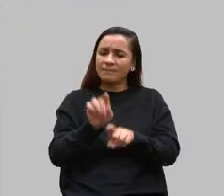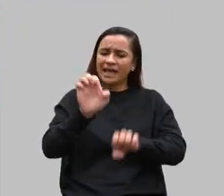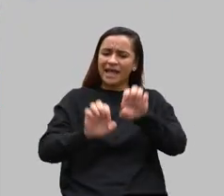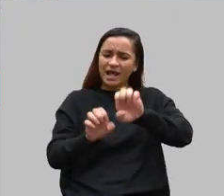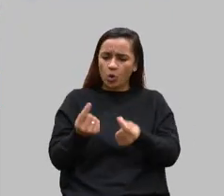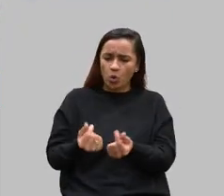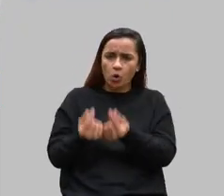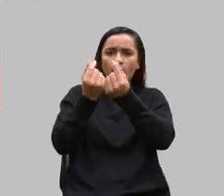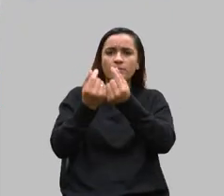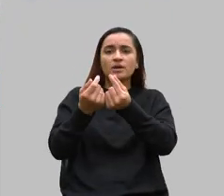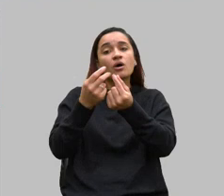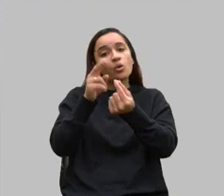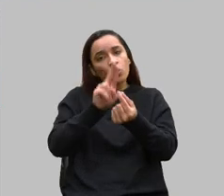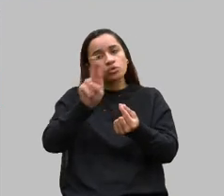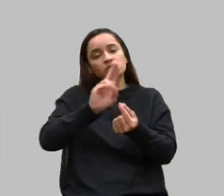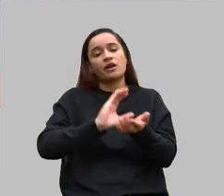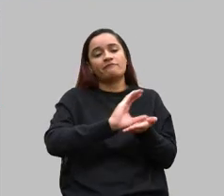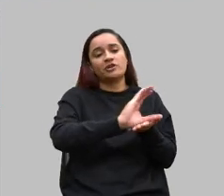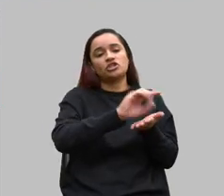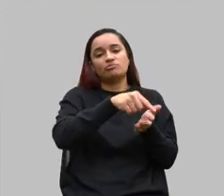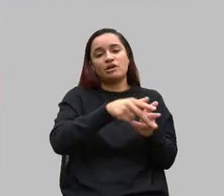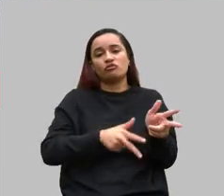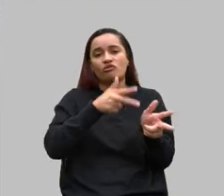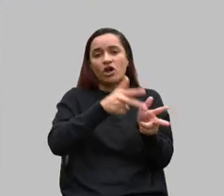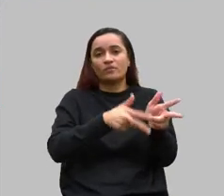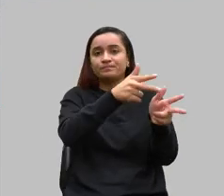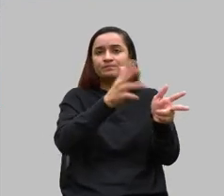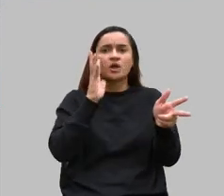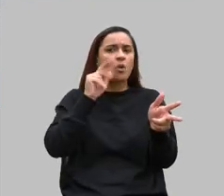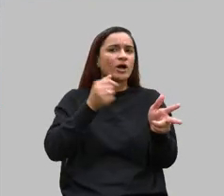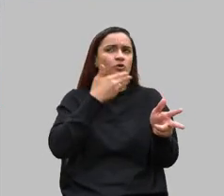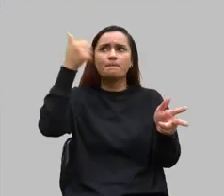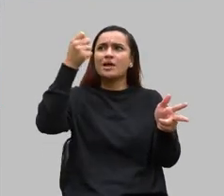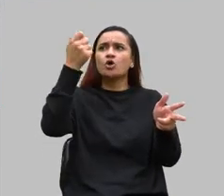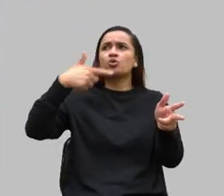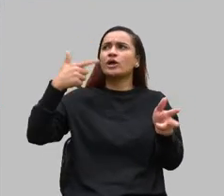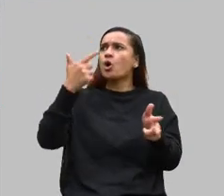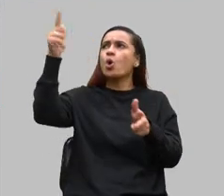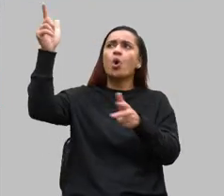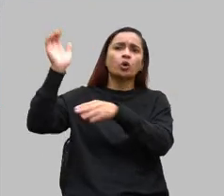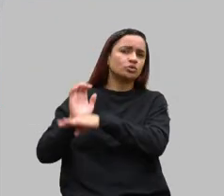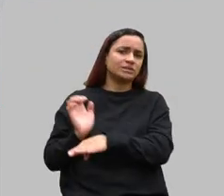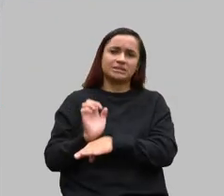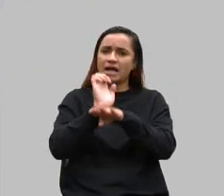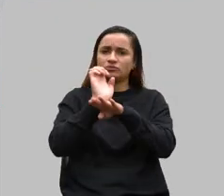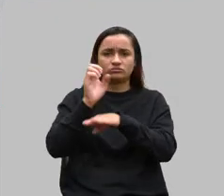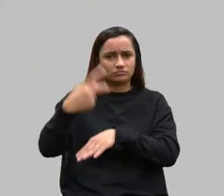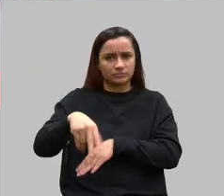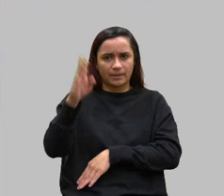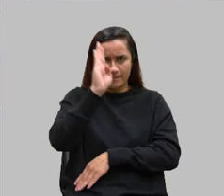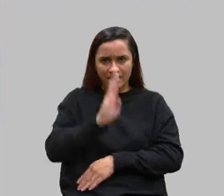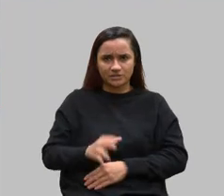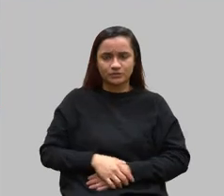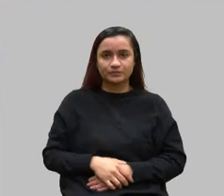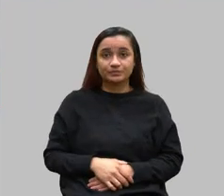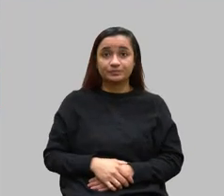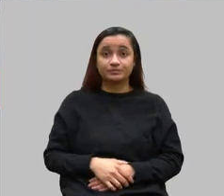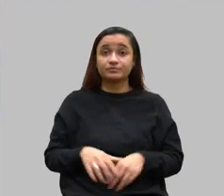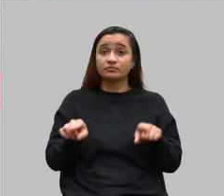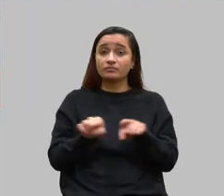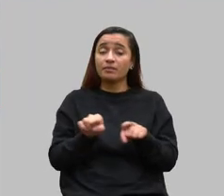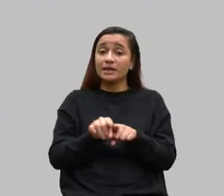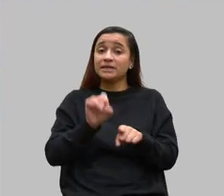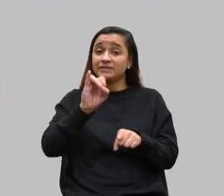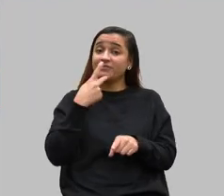Ferroviário eu ouso dizer como nenhum outro estado do país né vale o registro aqui quando a gente fala né de legislação Ferroviária que